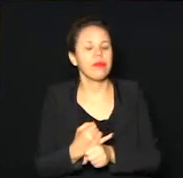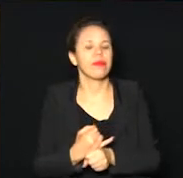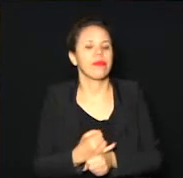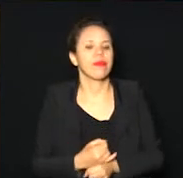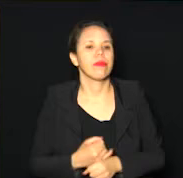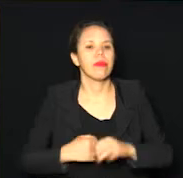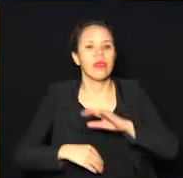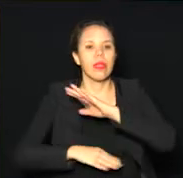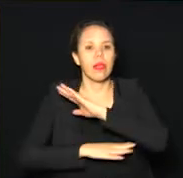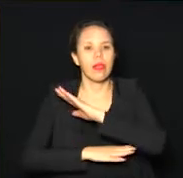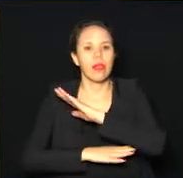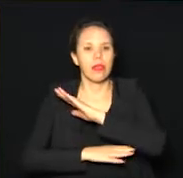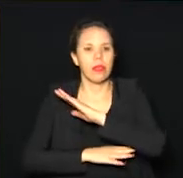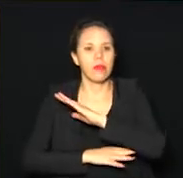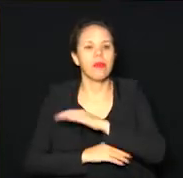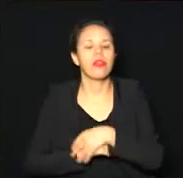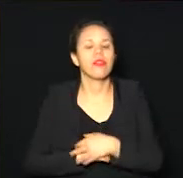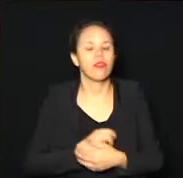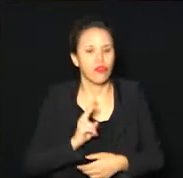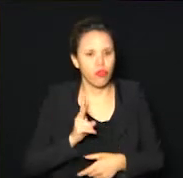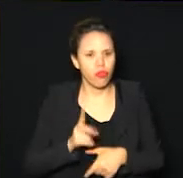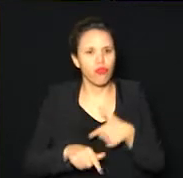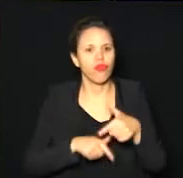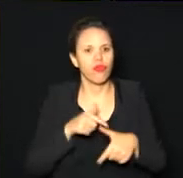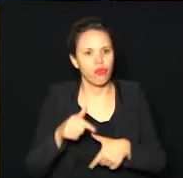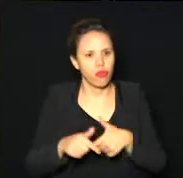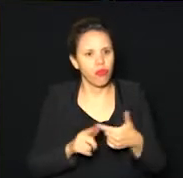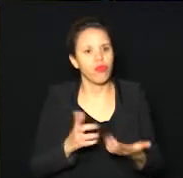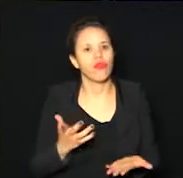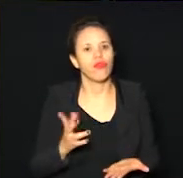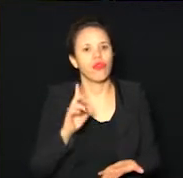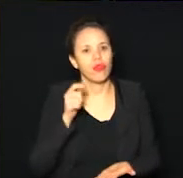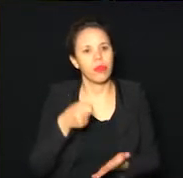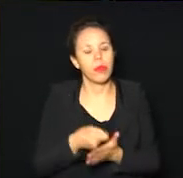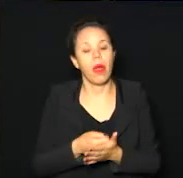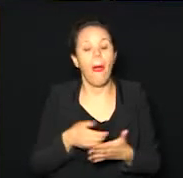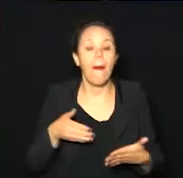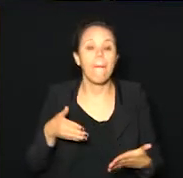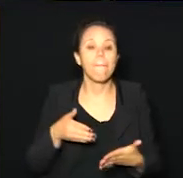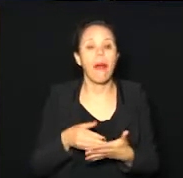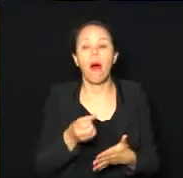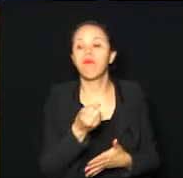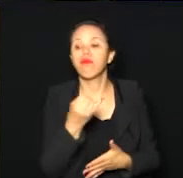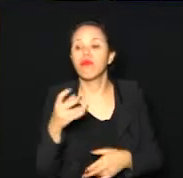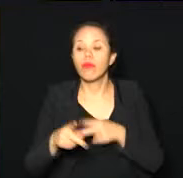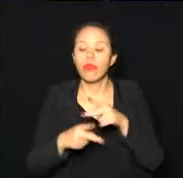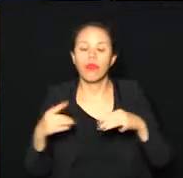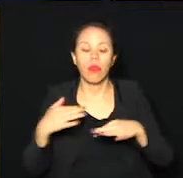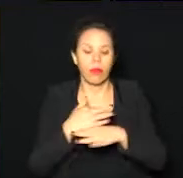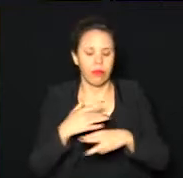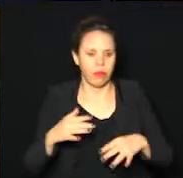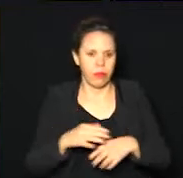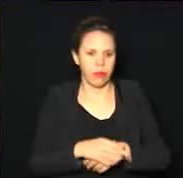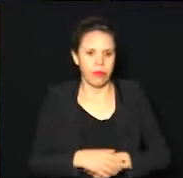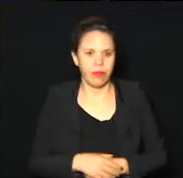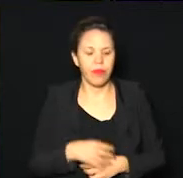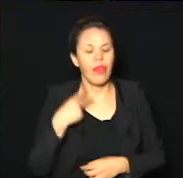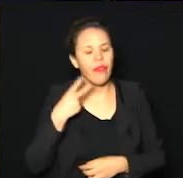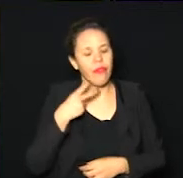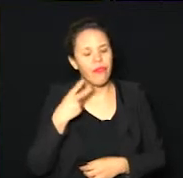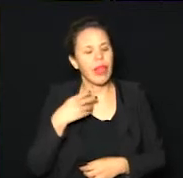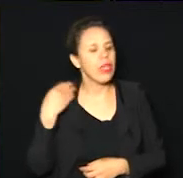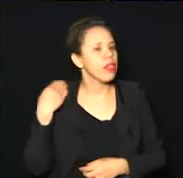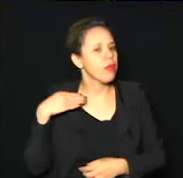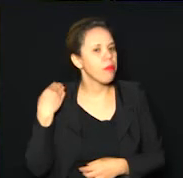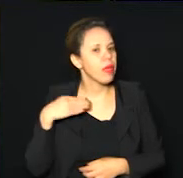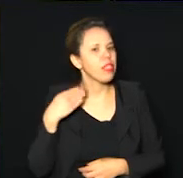que a Câmara Municipal continua com a determinação da restrição de circulação das pessoas. A vereadora Mariana Conte